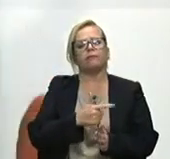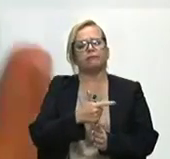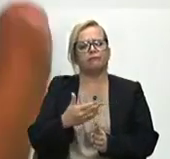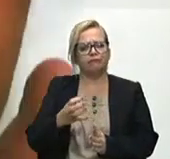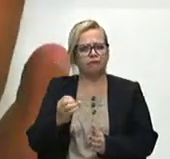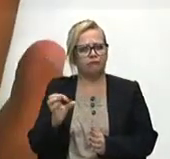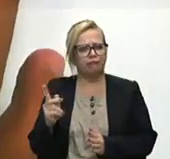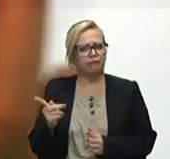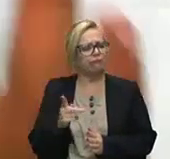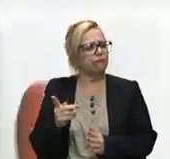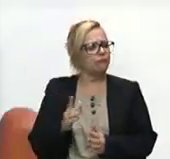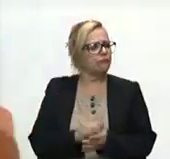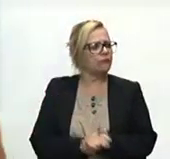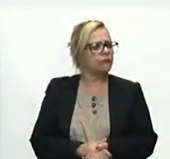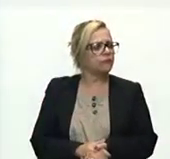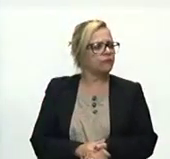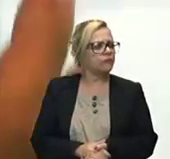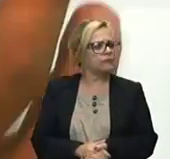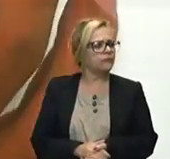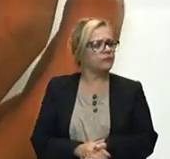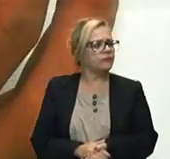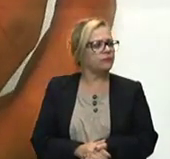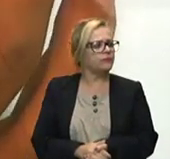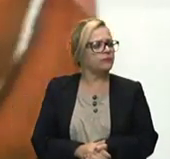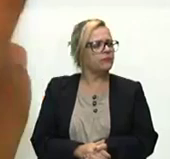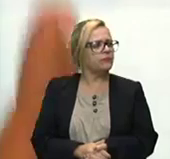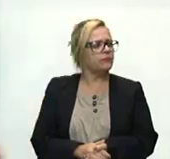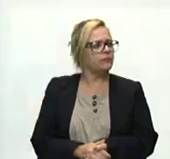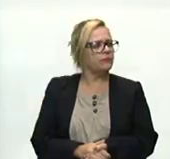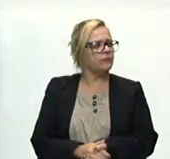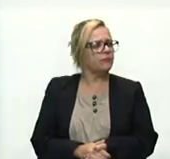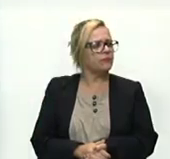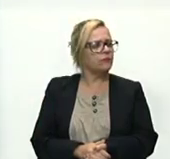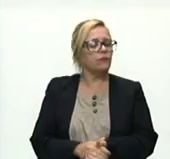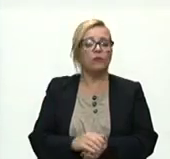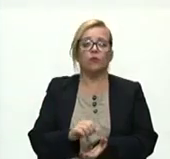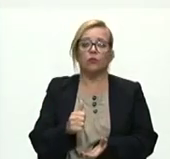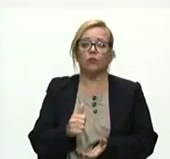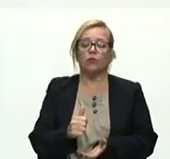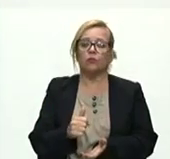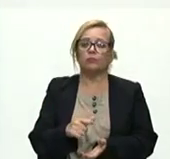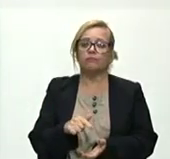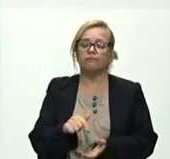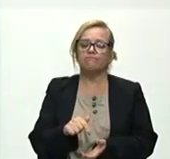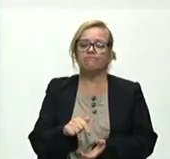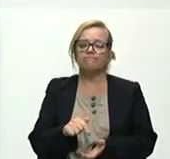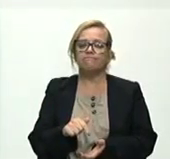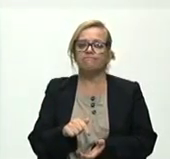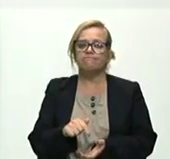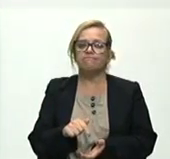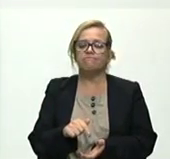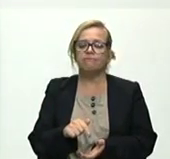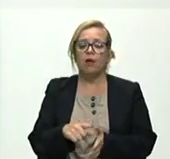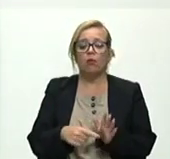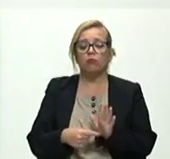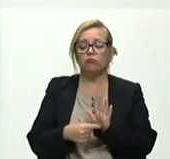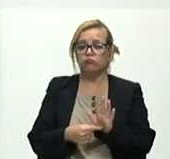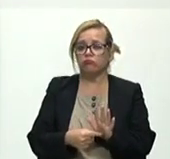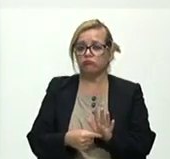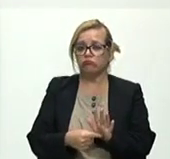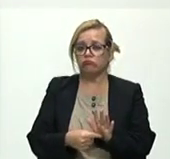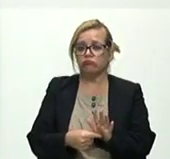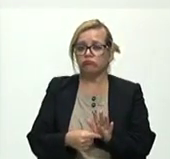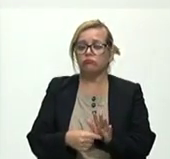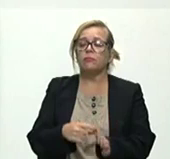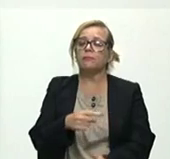ordenados. Então, Shift 2, 1, o A. Então, o nosso A, na nossa situação problema,